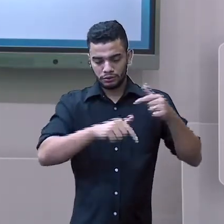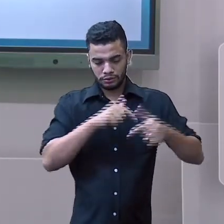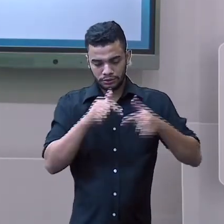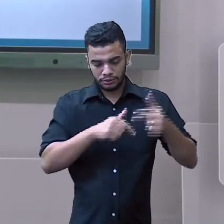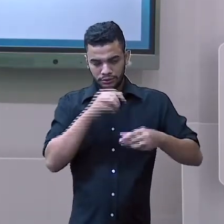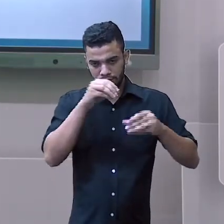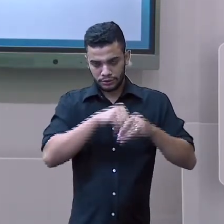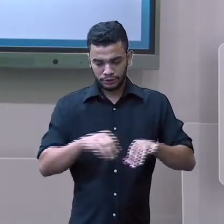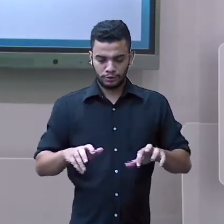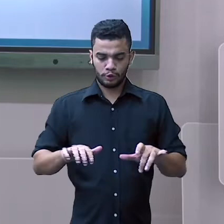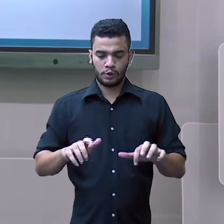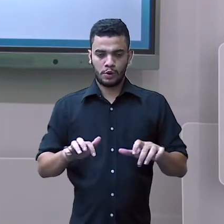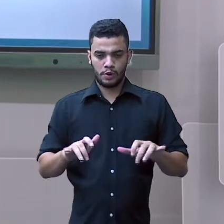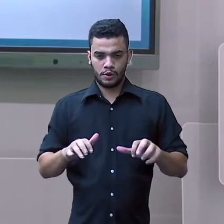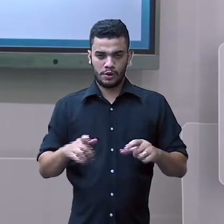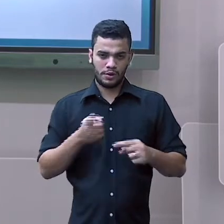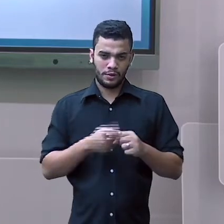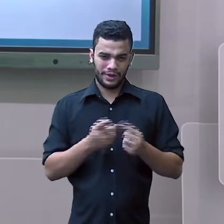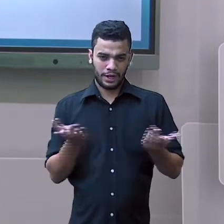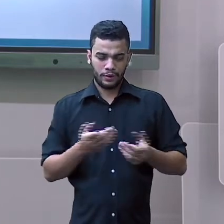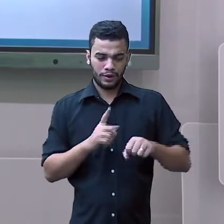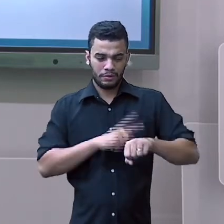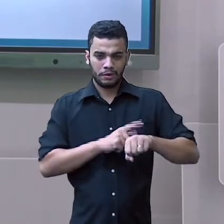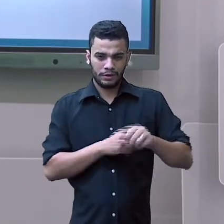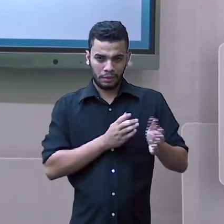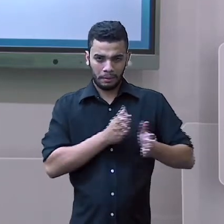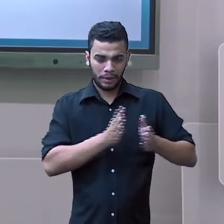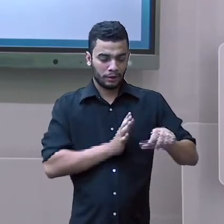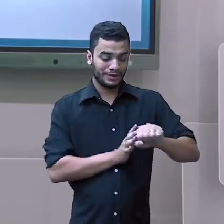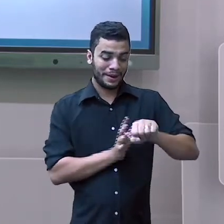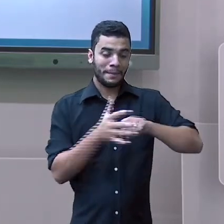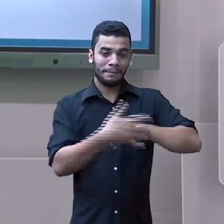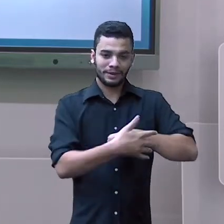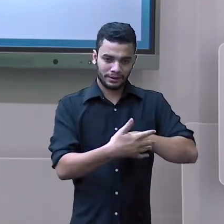mas utilizou-se muito o home office.